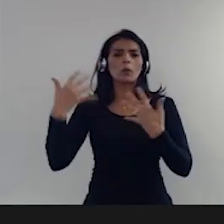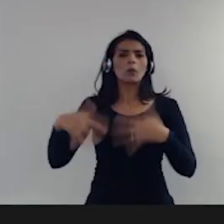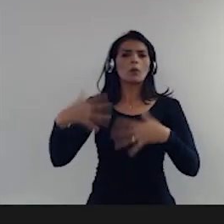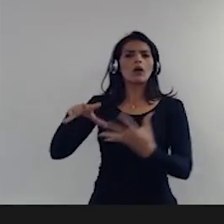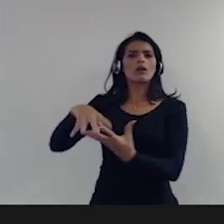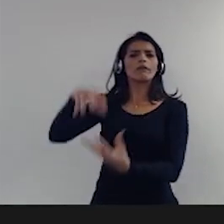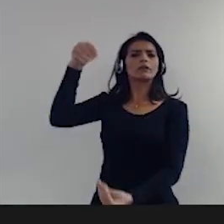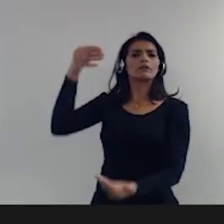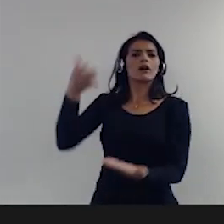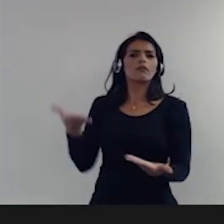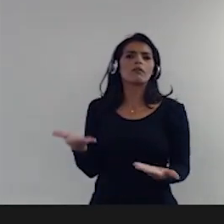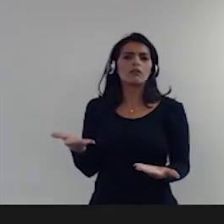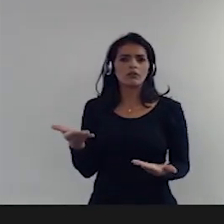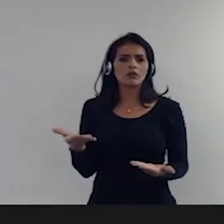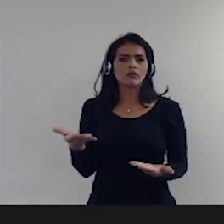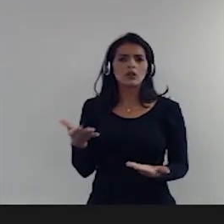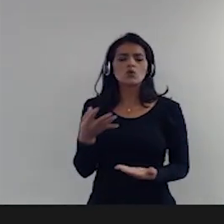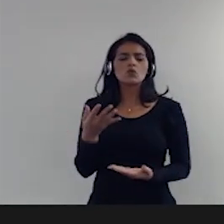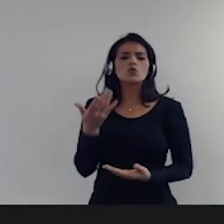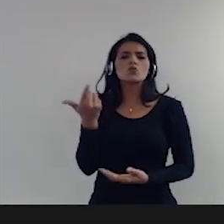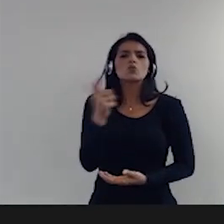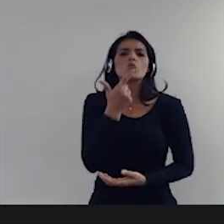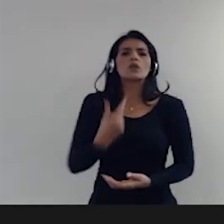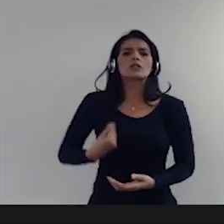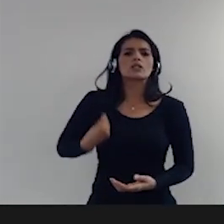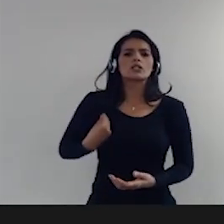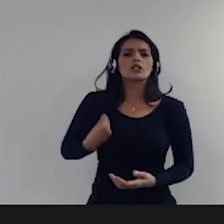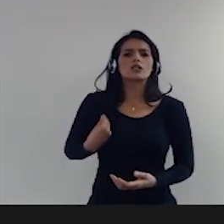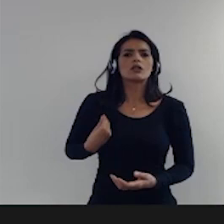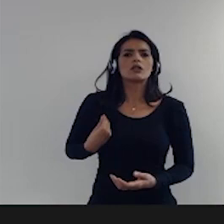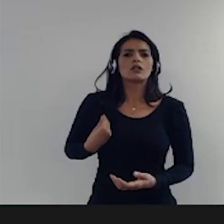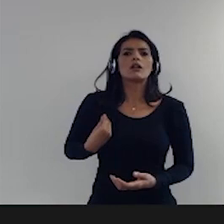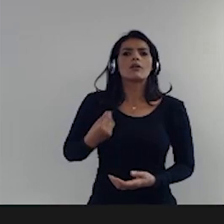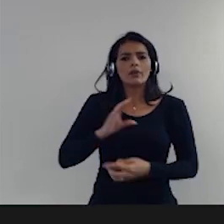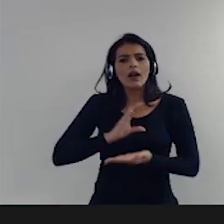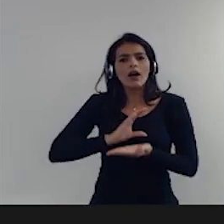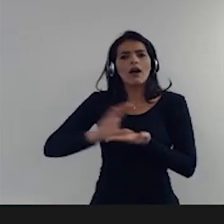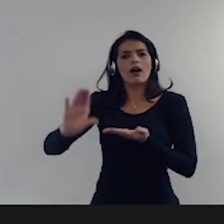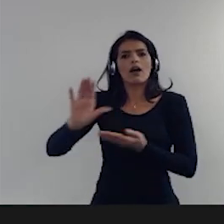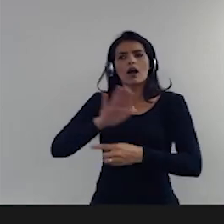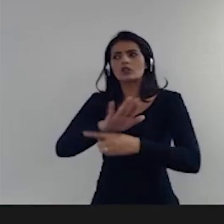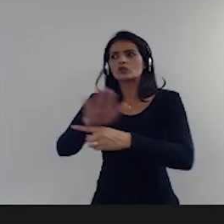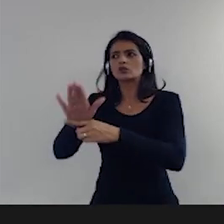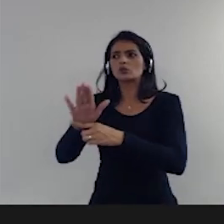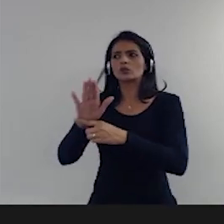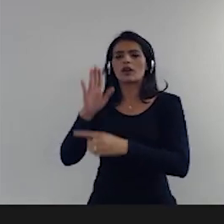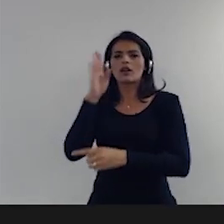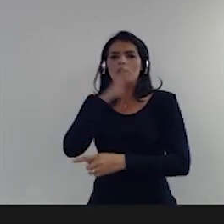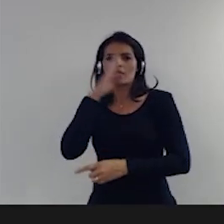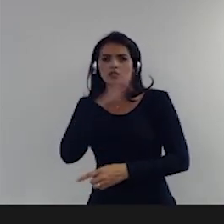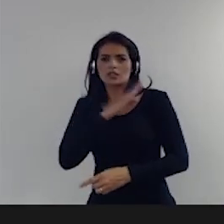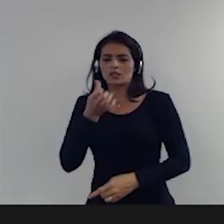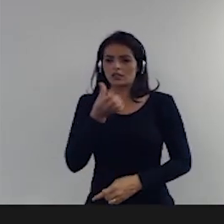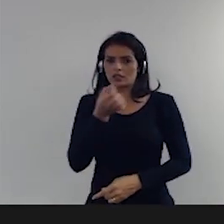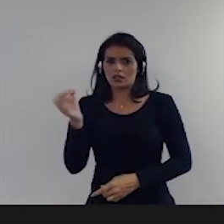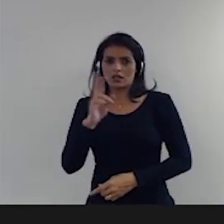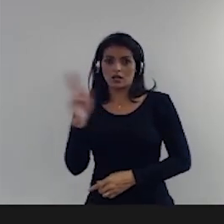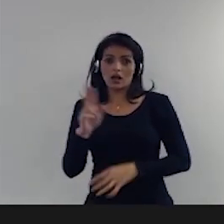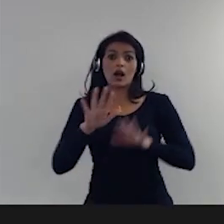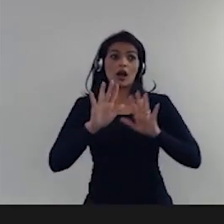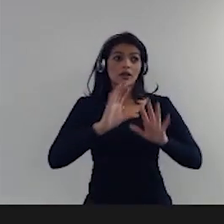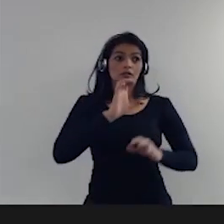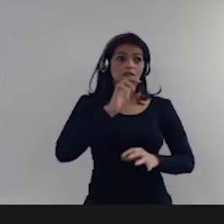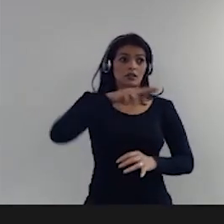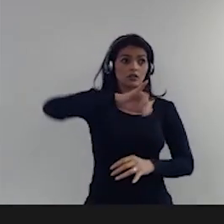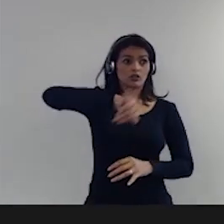consideradas inelegíveis ao benefício emergencial. E, com isso, o CNJ deu um